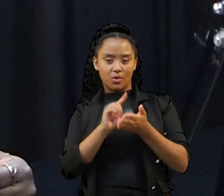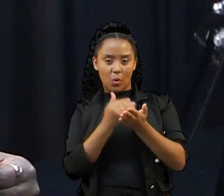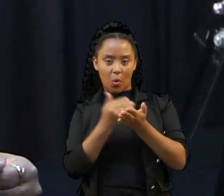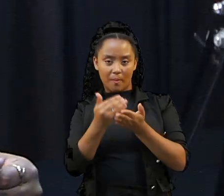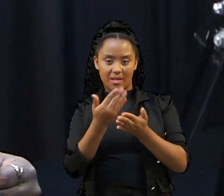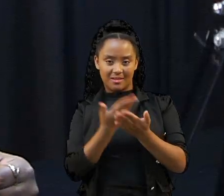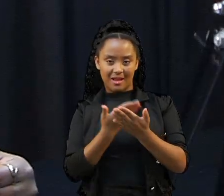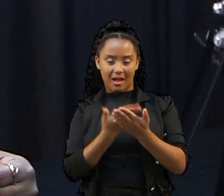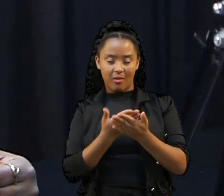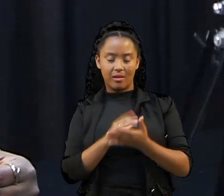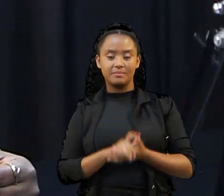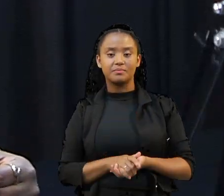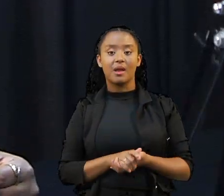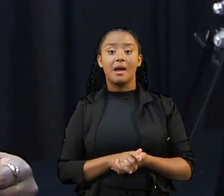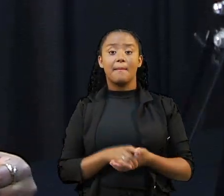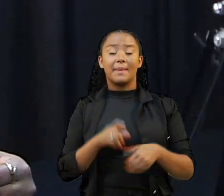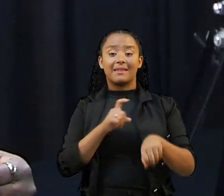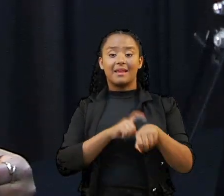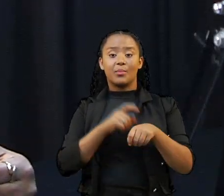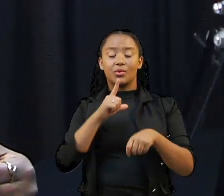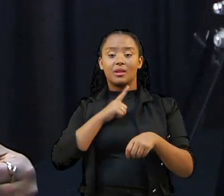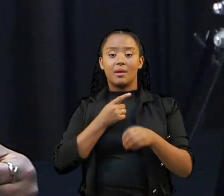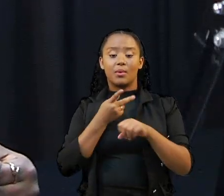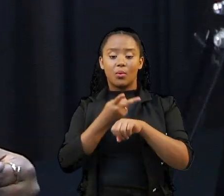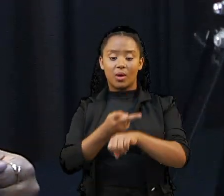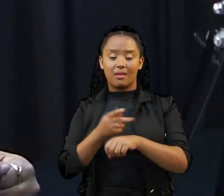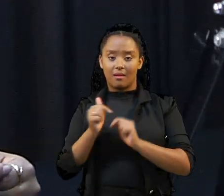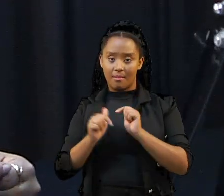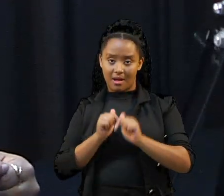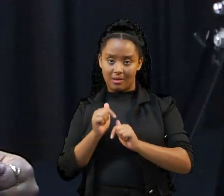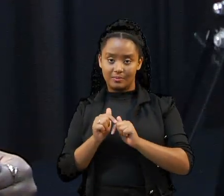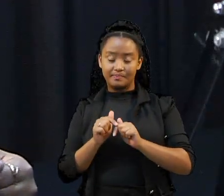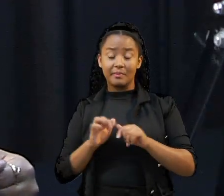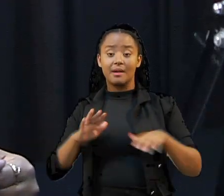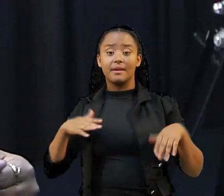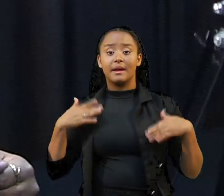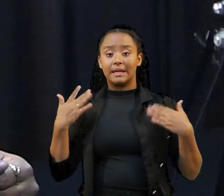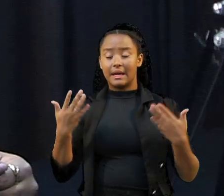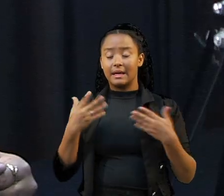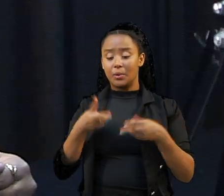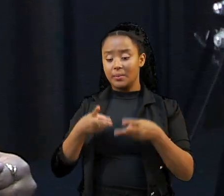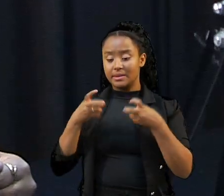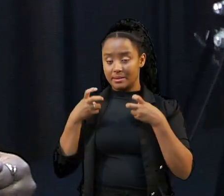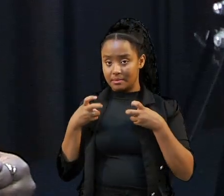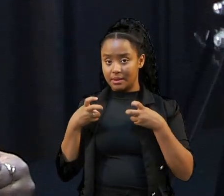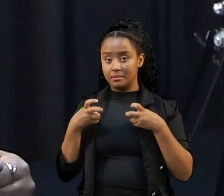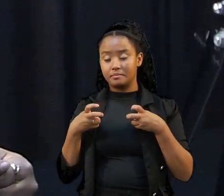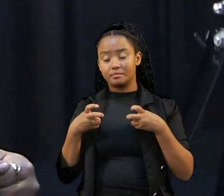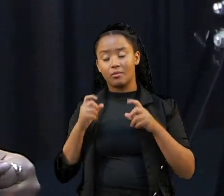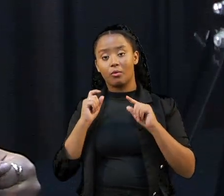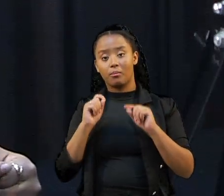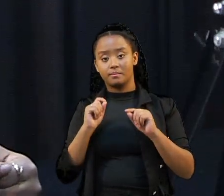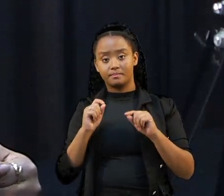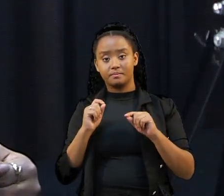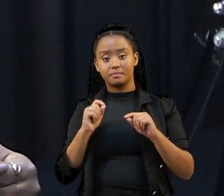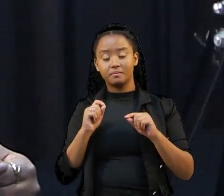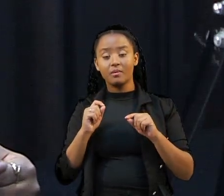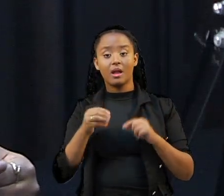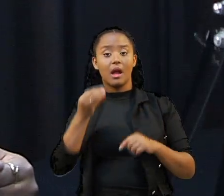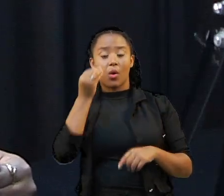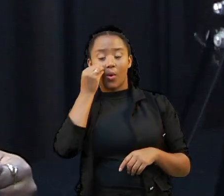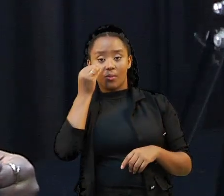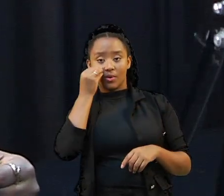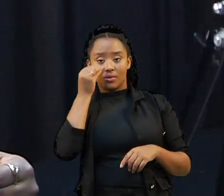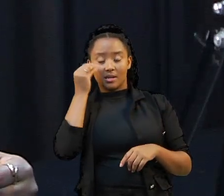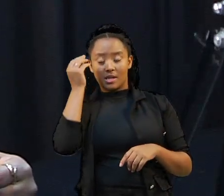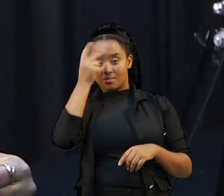para me ter tempo de procurar trabalho, né? E aí eu percebi que a maioria das